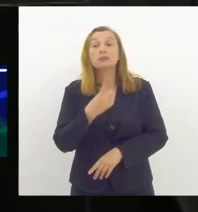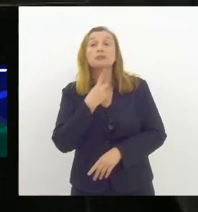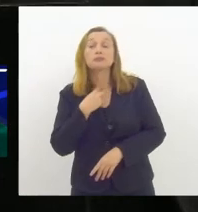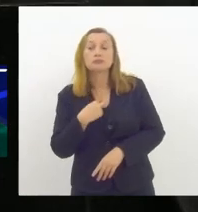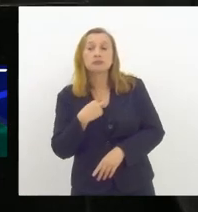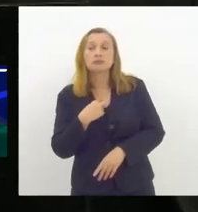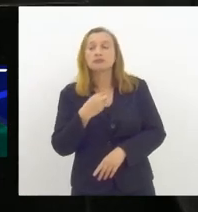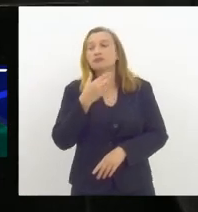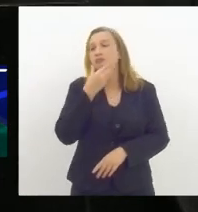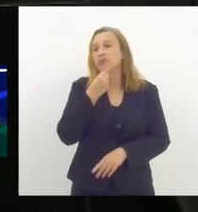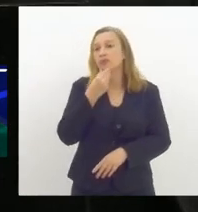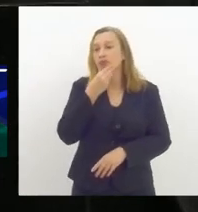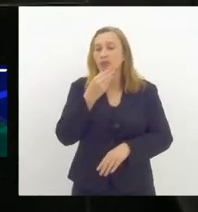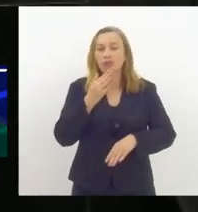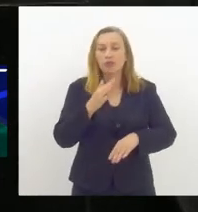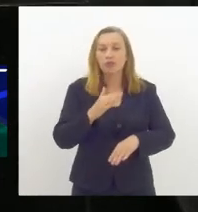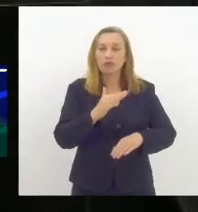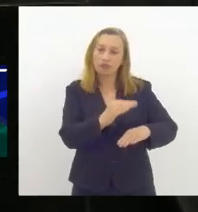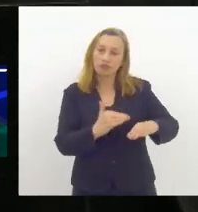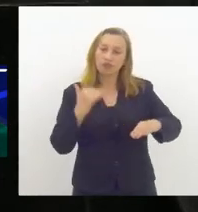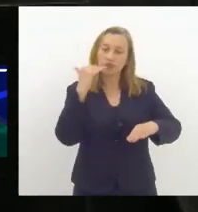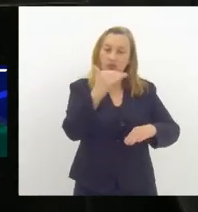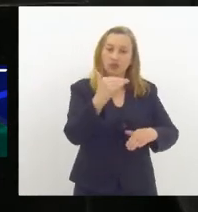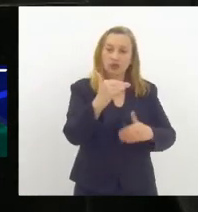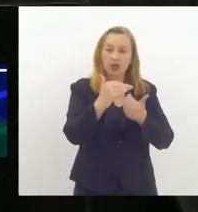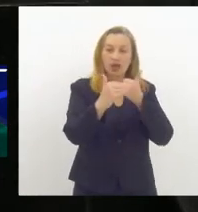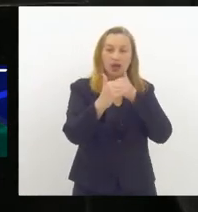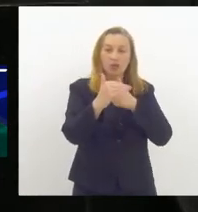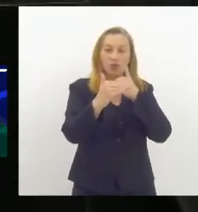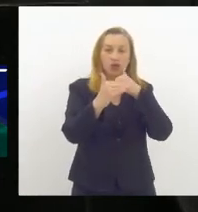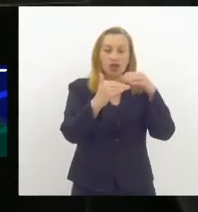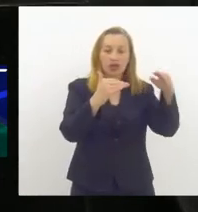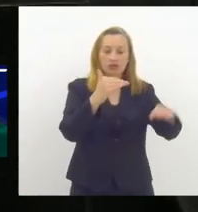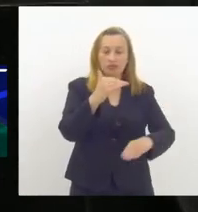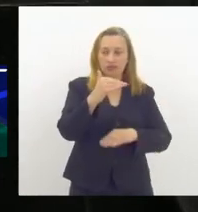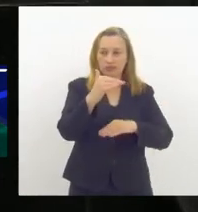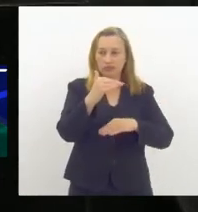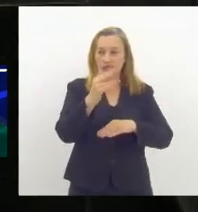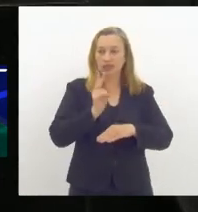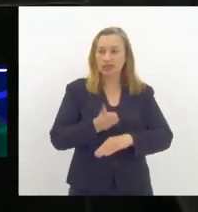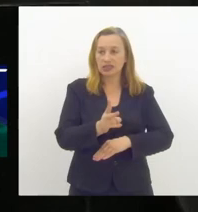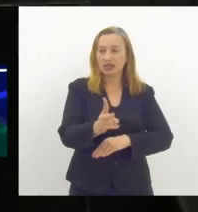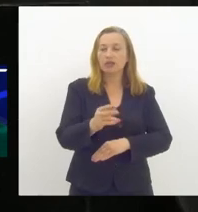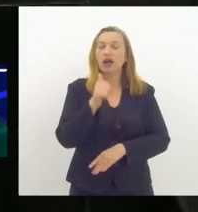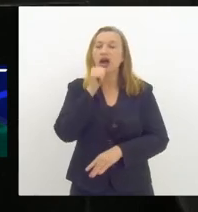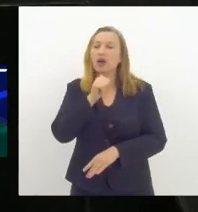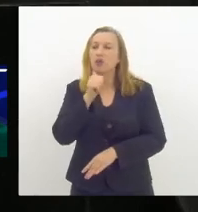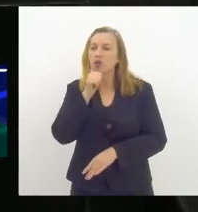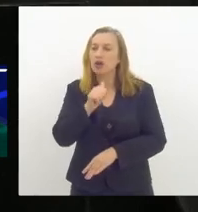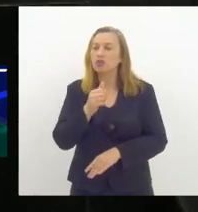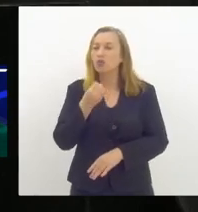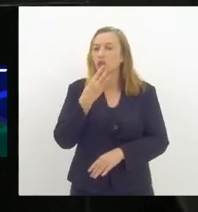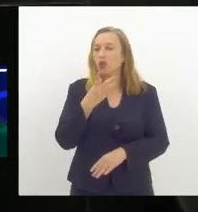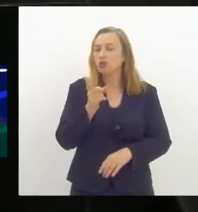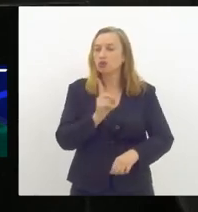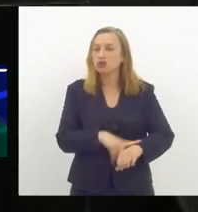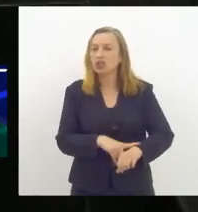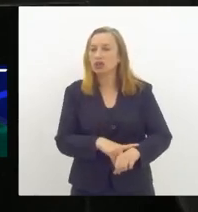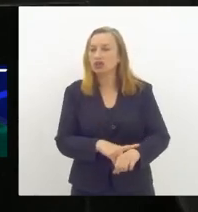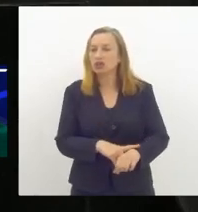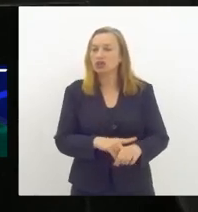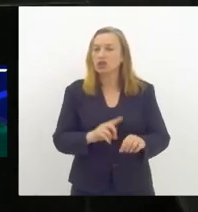homens se sobrepõe aos da mulheres normalmente as mulheres durante um bom tempo